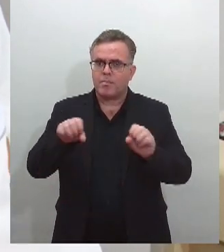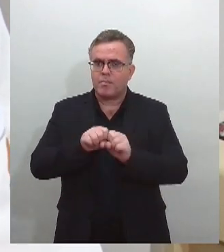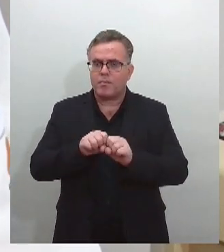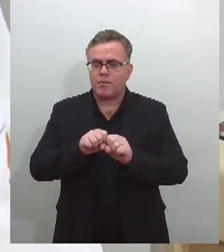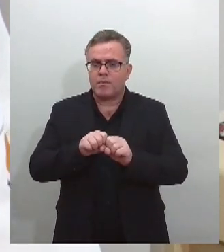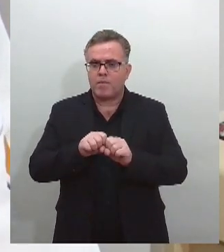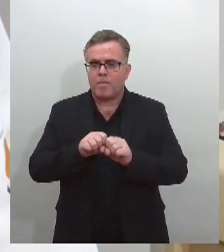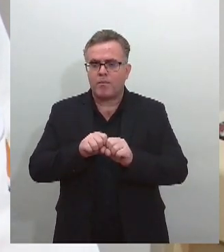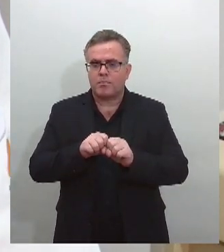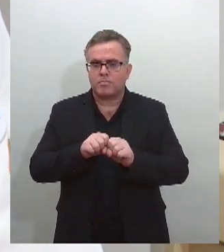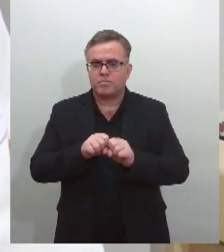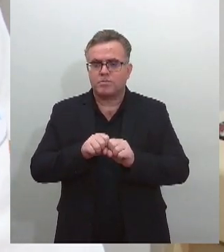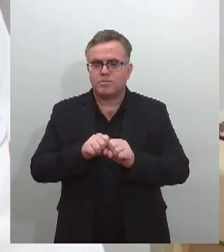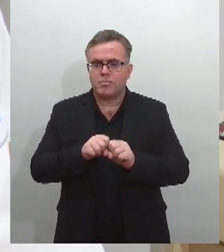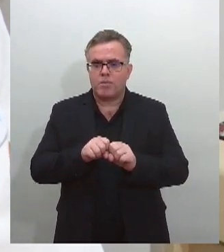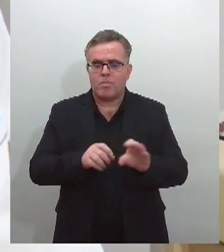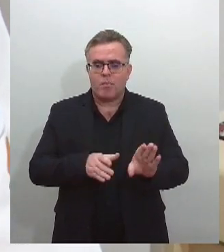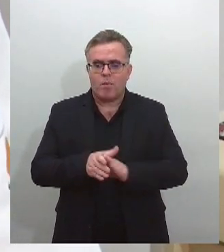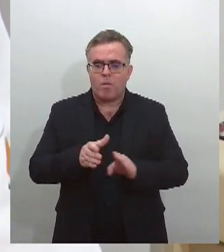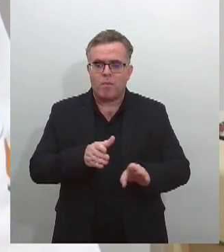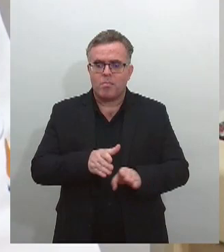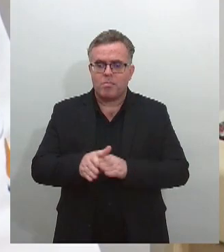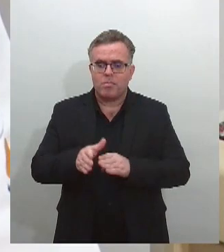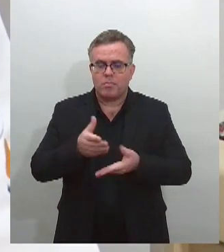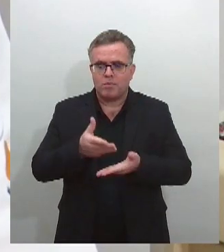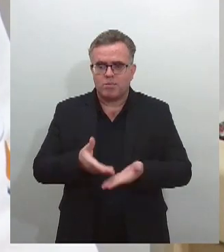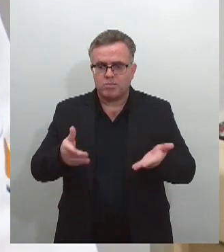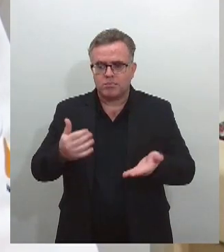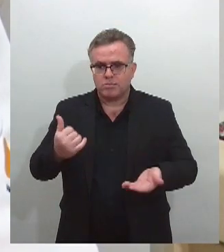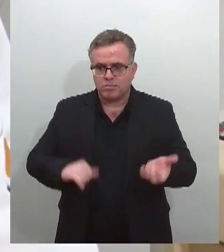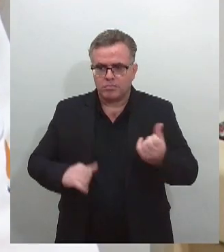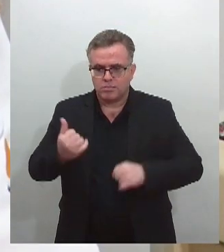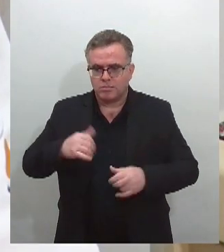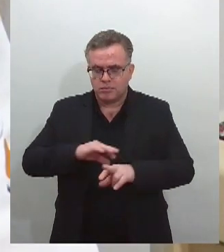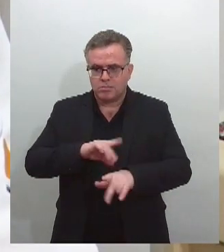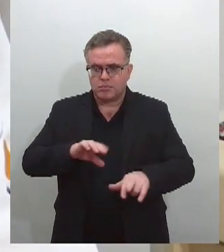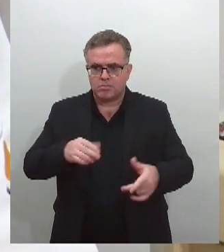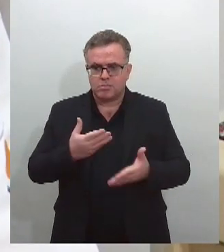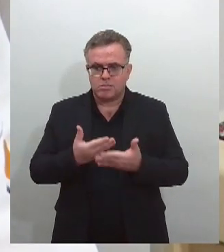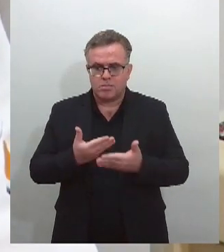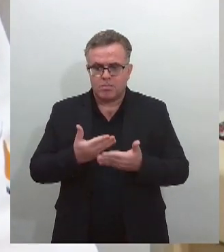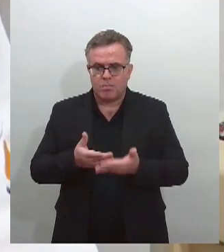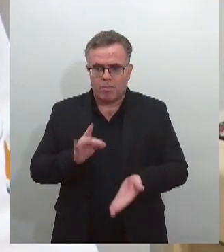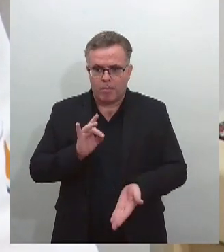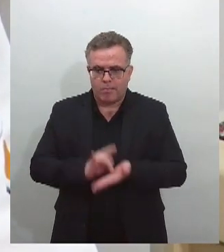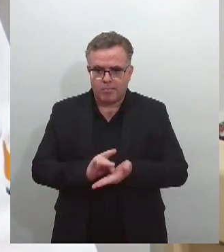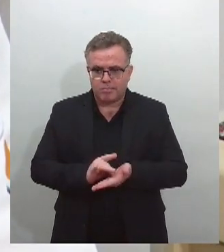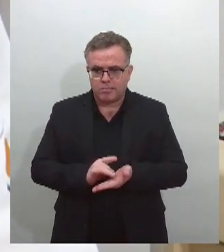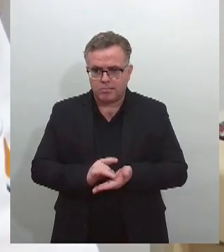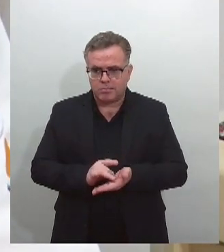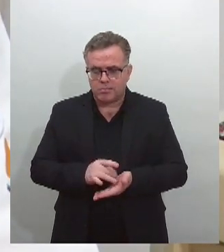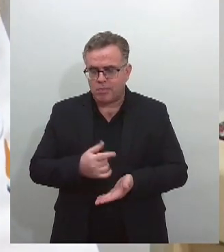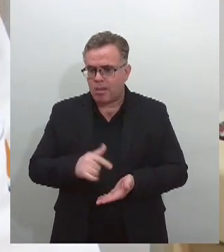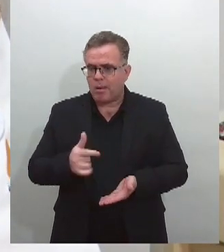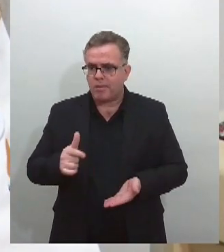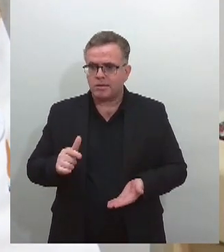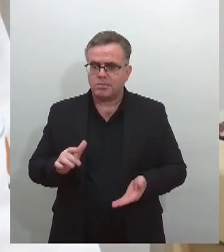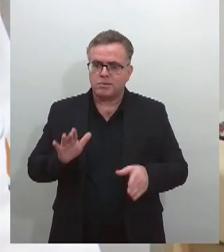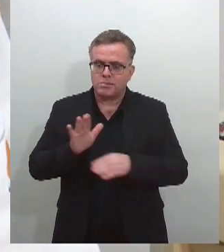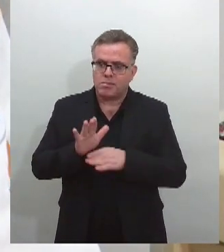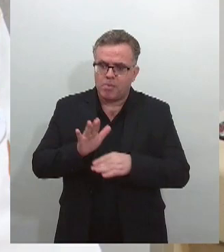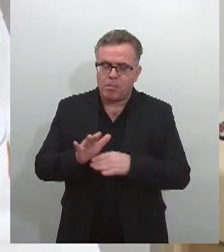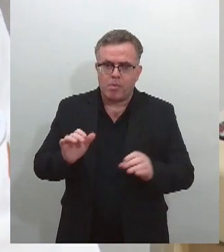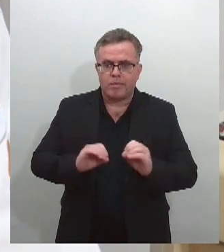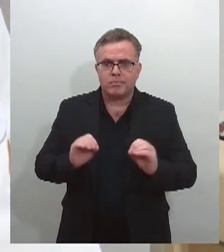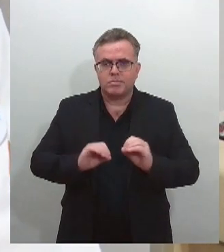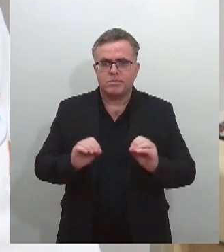a conclusão, mediante a avaliação de diversos estudos, de que, na verdade, não existe um efeito a longo prazo e, muito pelo